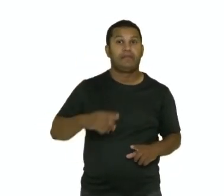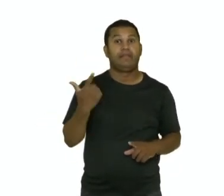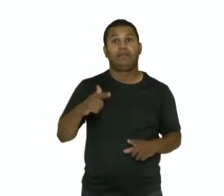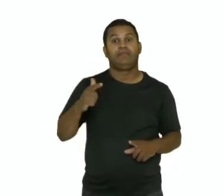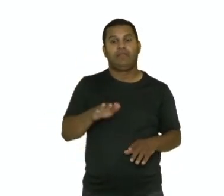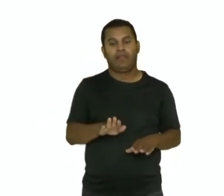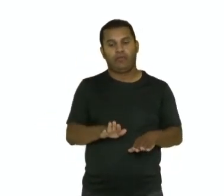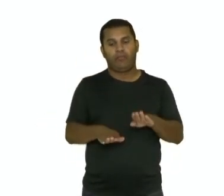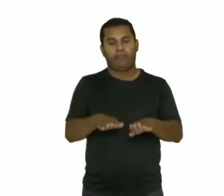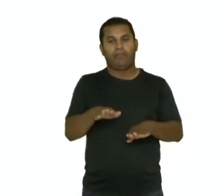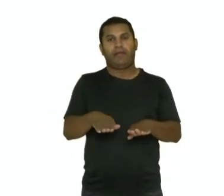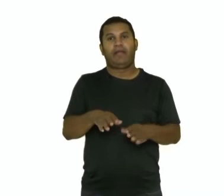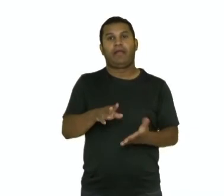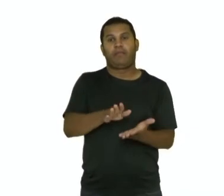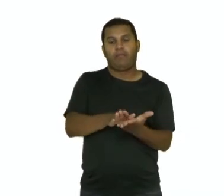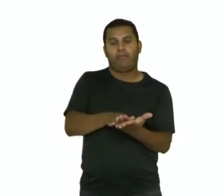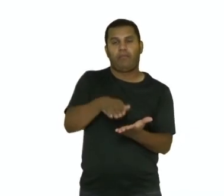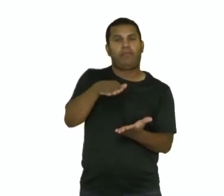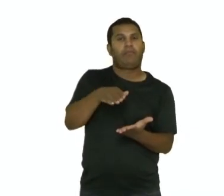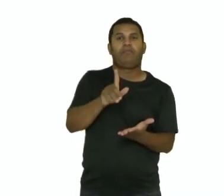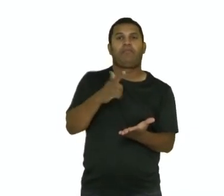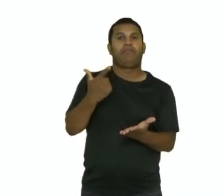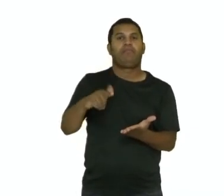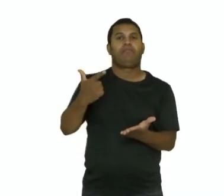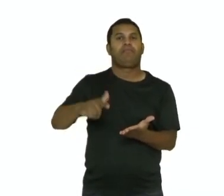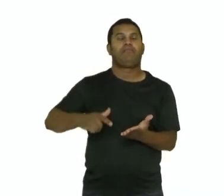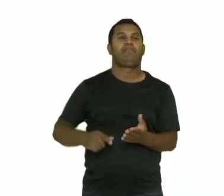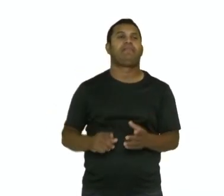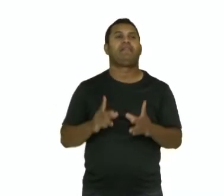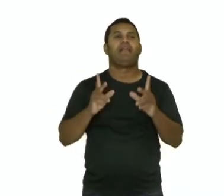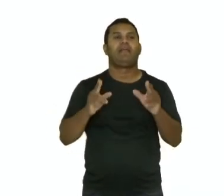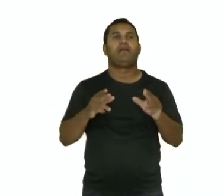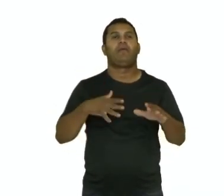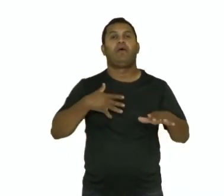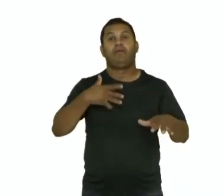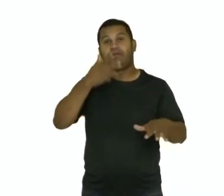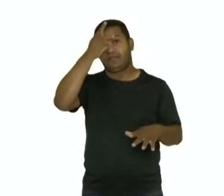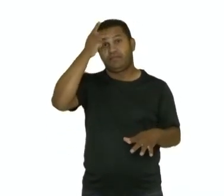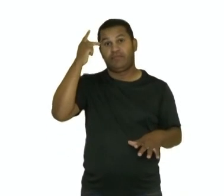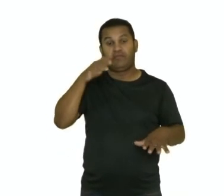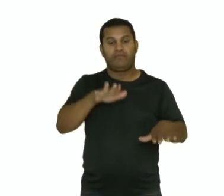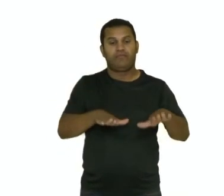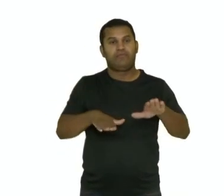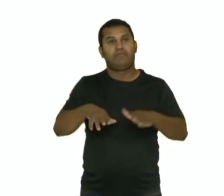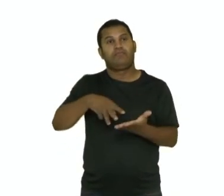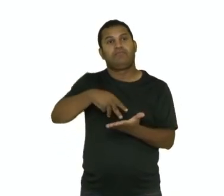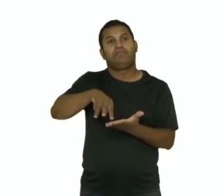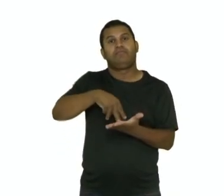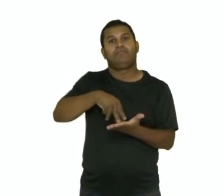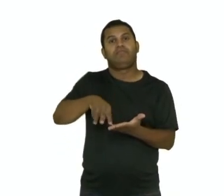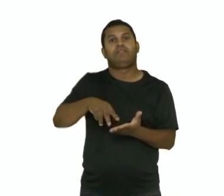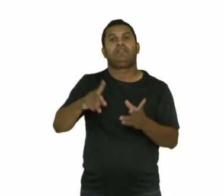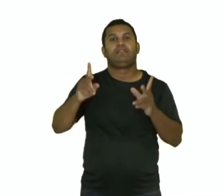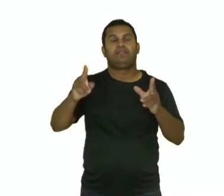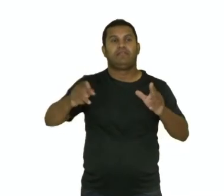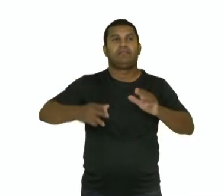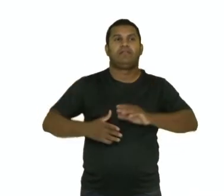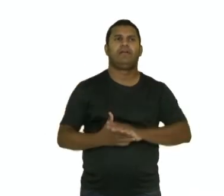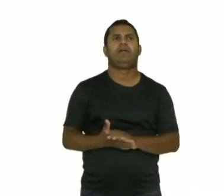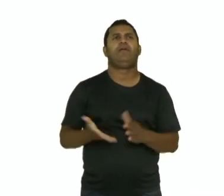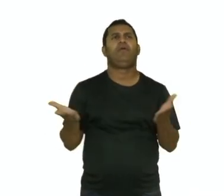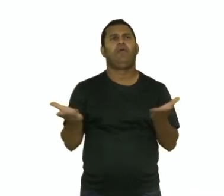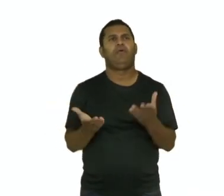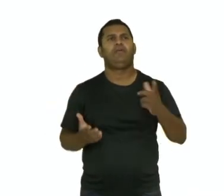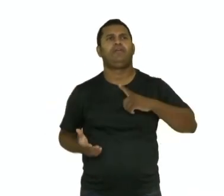muito os pés do chão e fazer o arrastar dos pés conforme as pessoas vão dançando. Hoje em dia existem